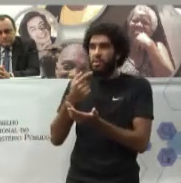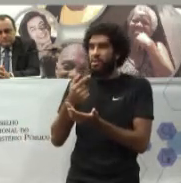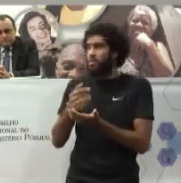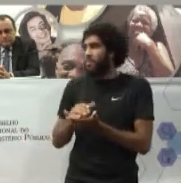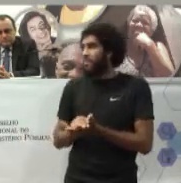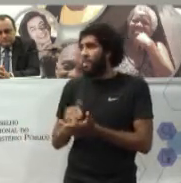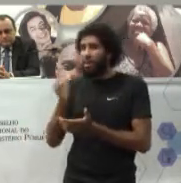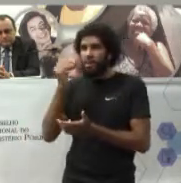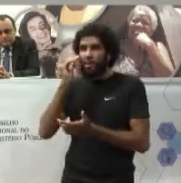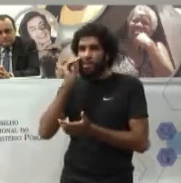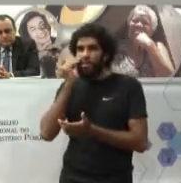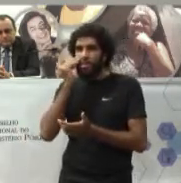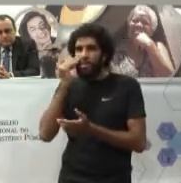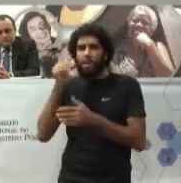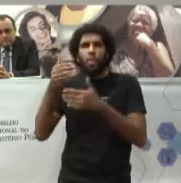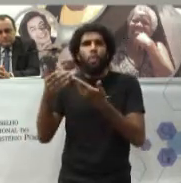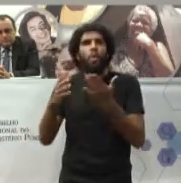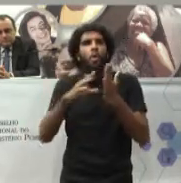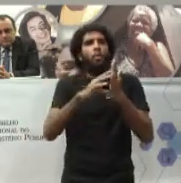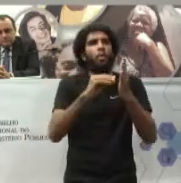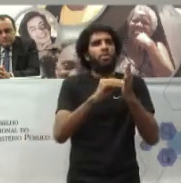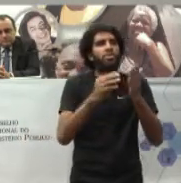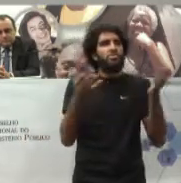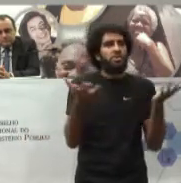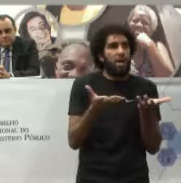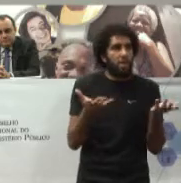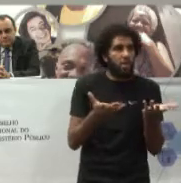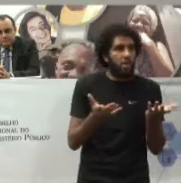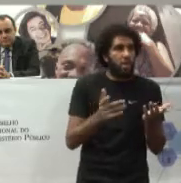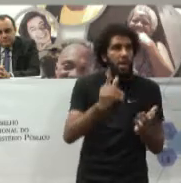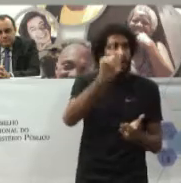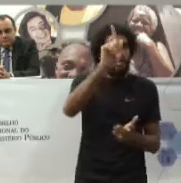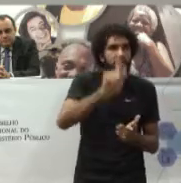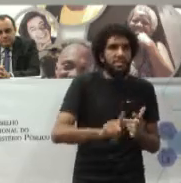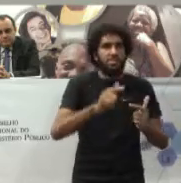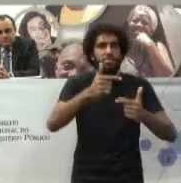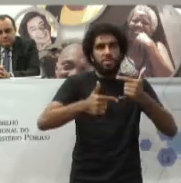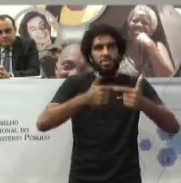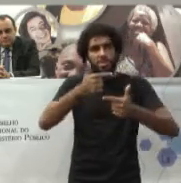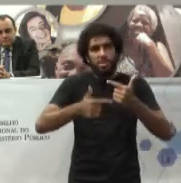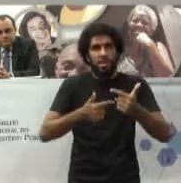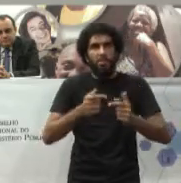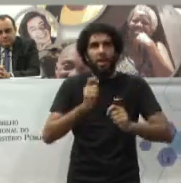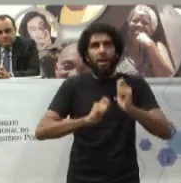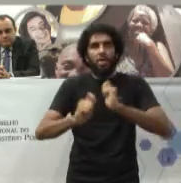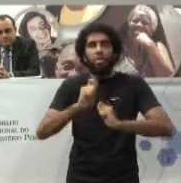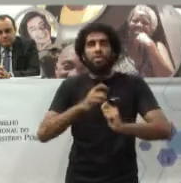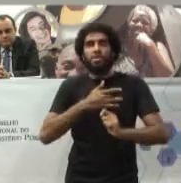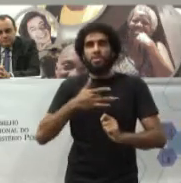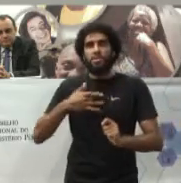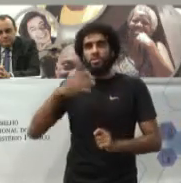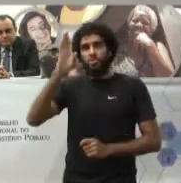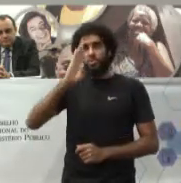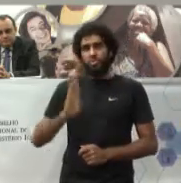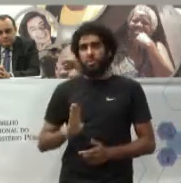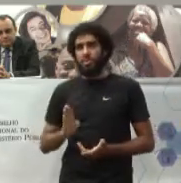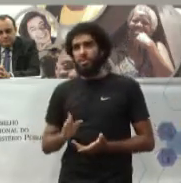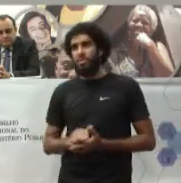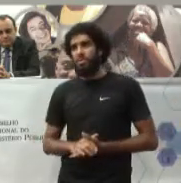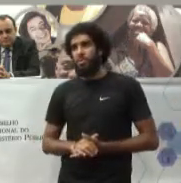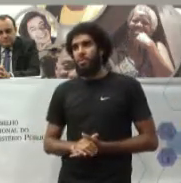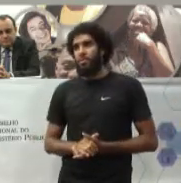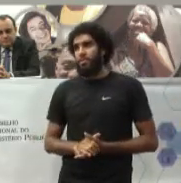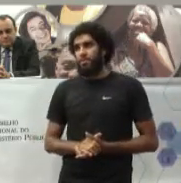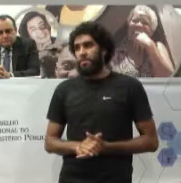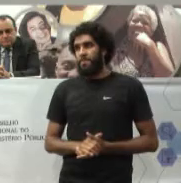compreender um novo modelo que se apresentou de gestão da atividade econômica saúde no brasil que trouxe algo muito importante